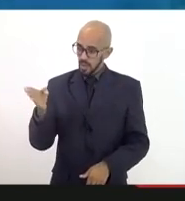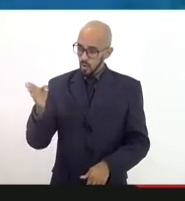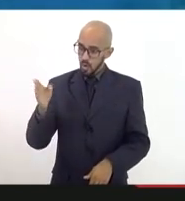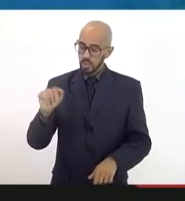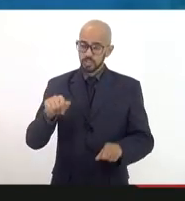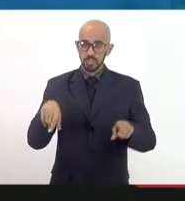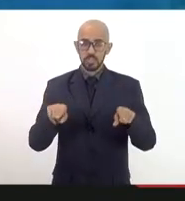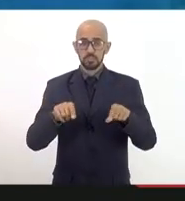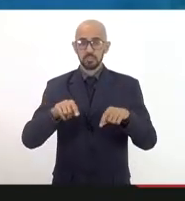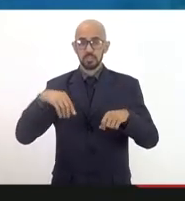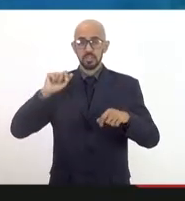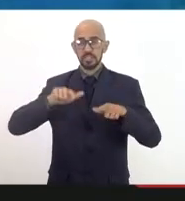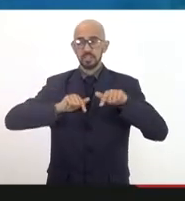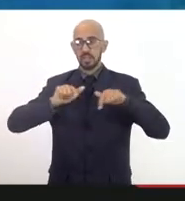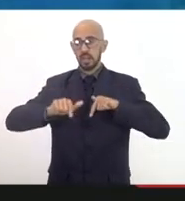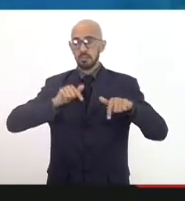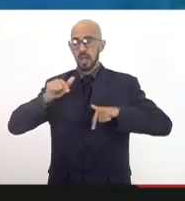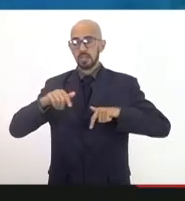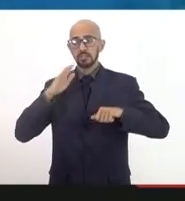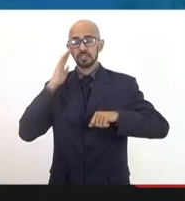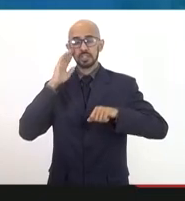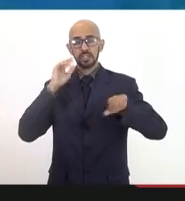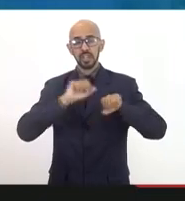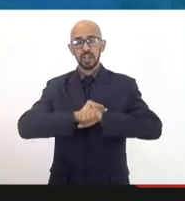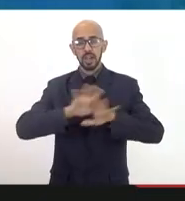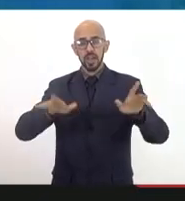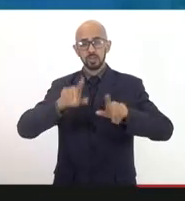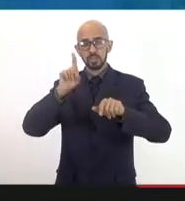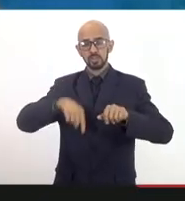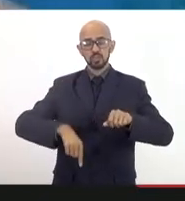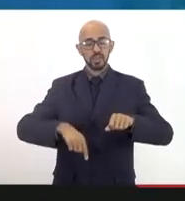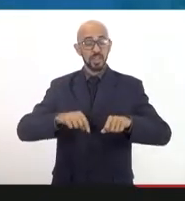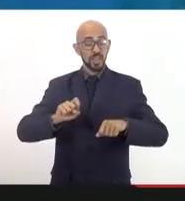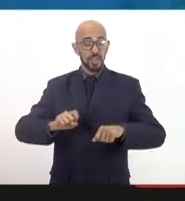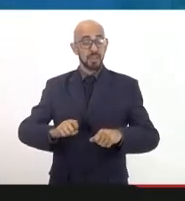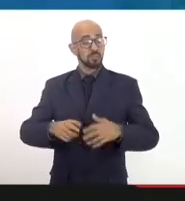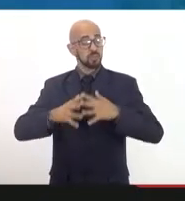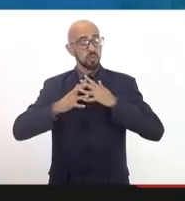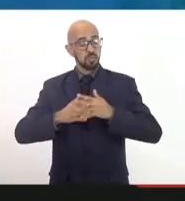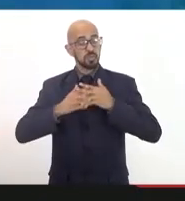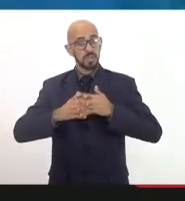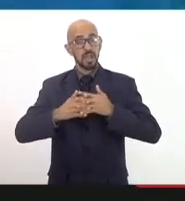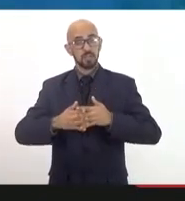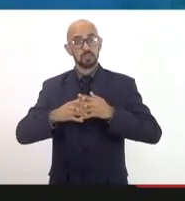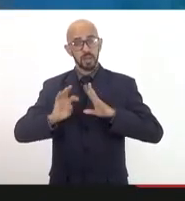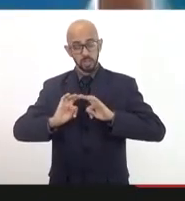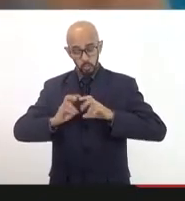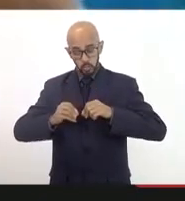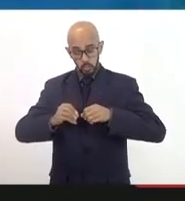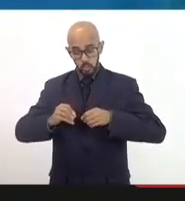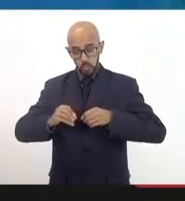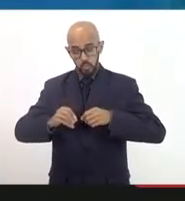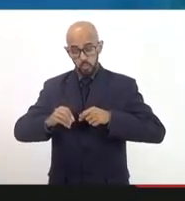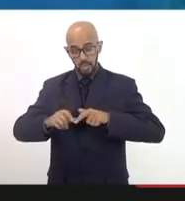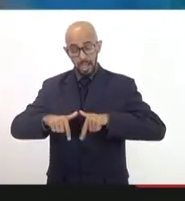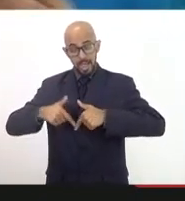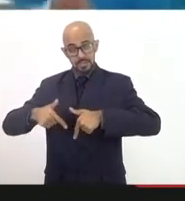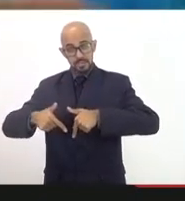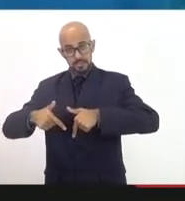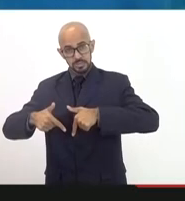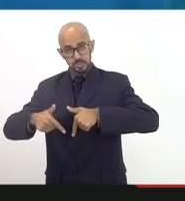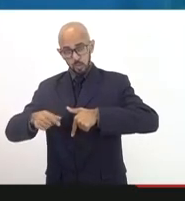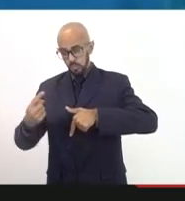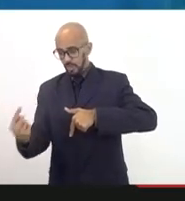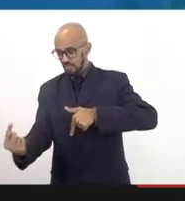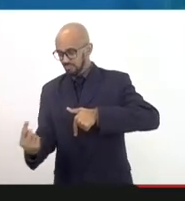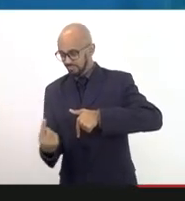trabalho, entendendo que isto é uma capilaridade enorme. Para chegar à ponta, tudo começa, o erro na prevenção, a má qualidade na